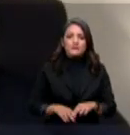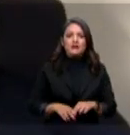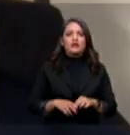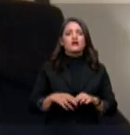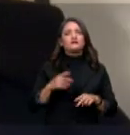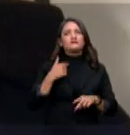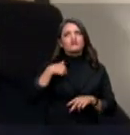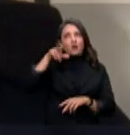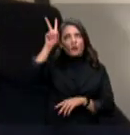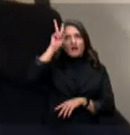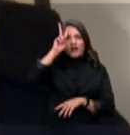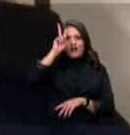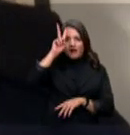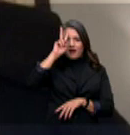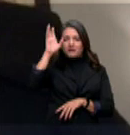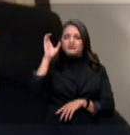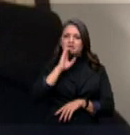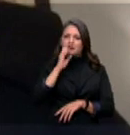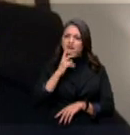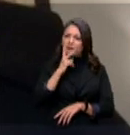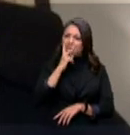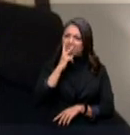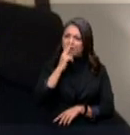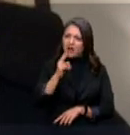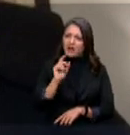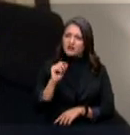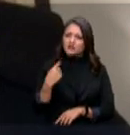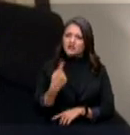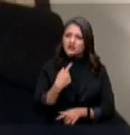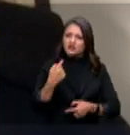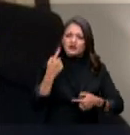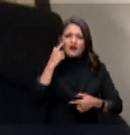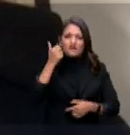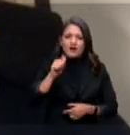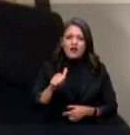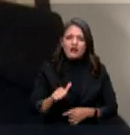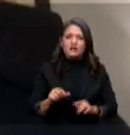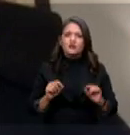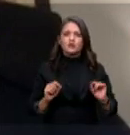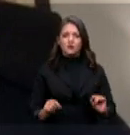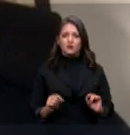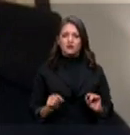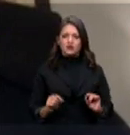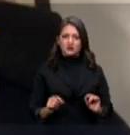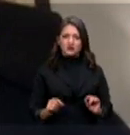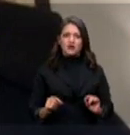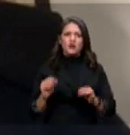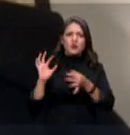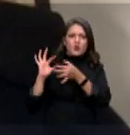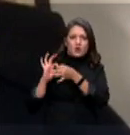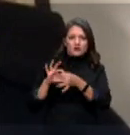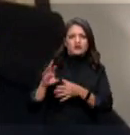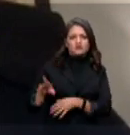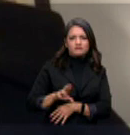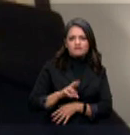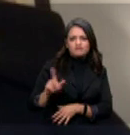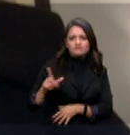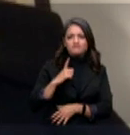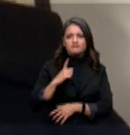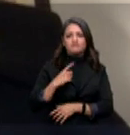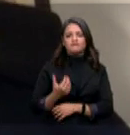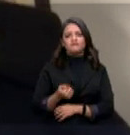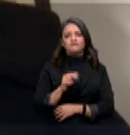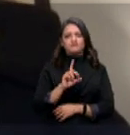a resgatar, me parece que estamos a apreciar, à luz de um contexto fático peculiar à presente